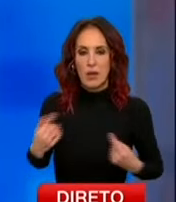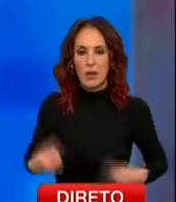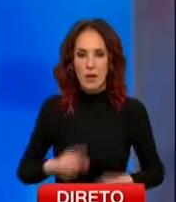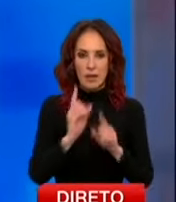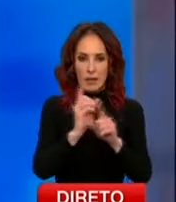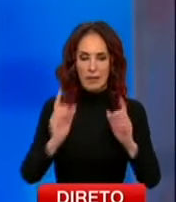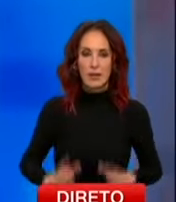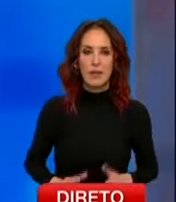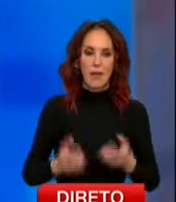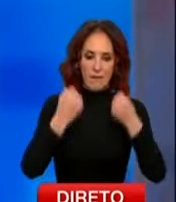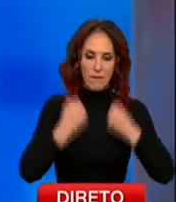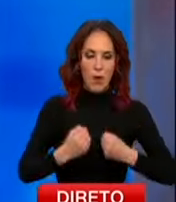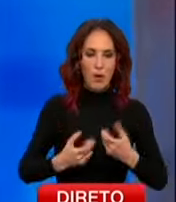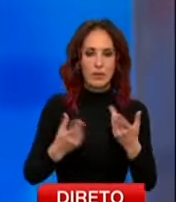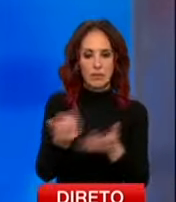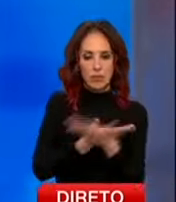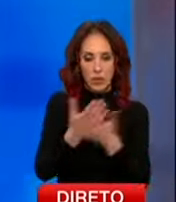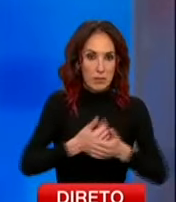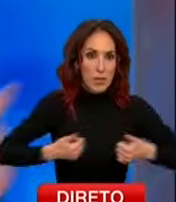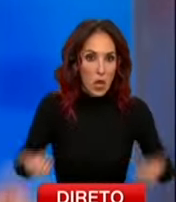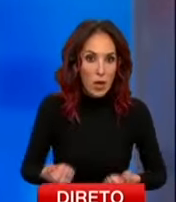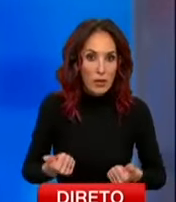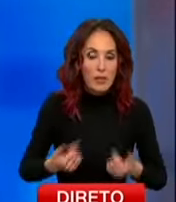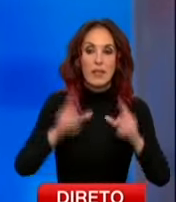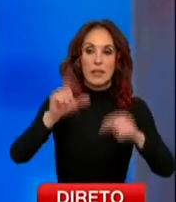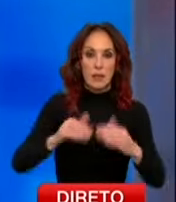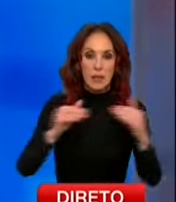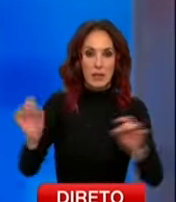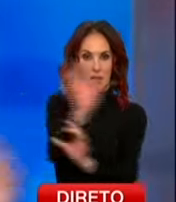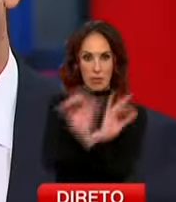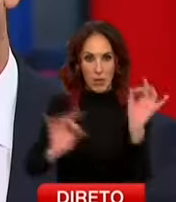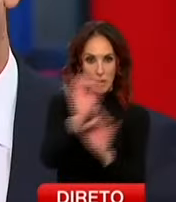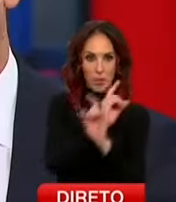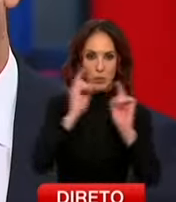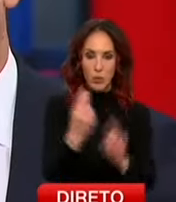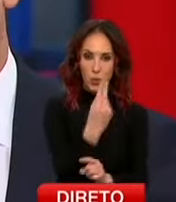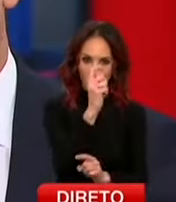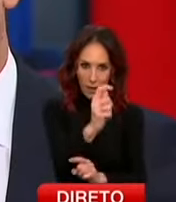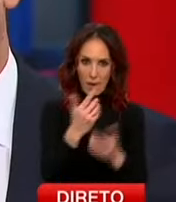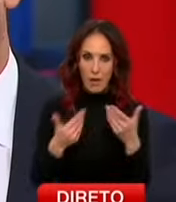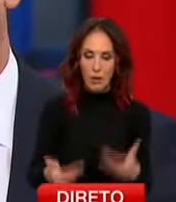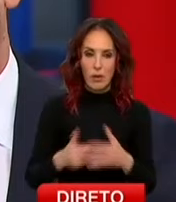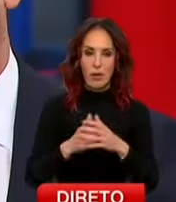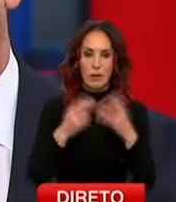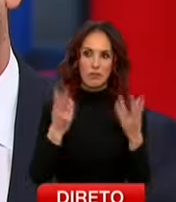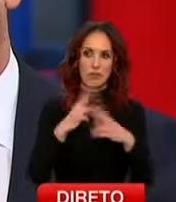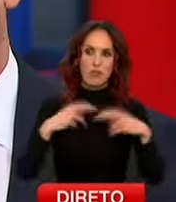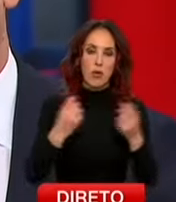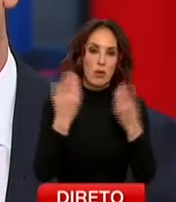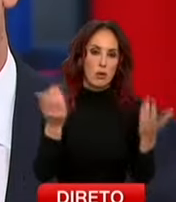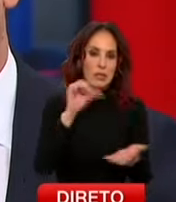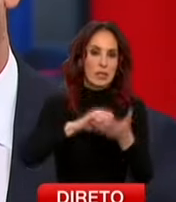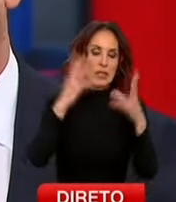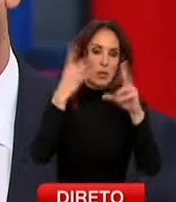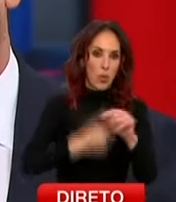que seja forte consegue negociar melhores preços também a nível europeu porque a união europeia agora descobriu que como central